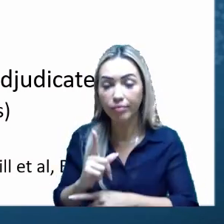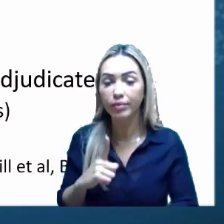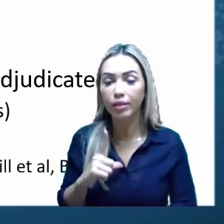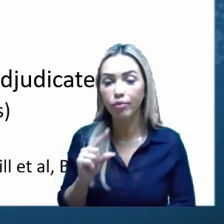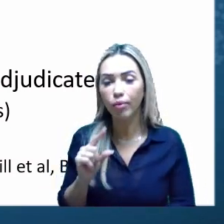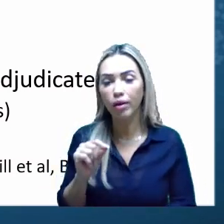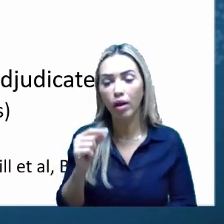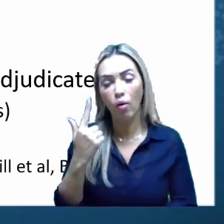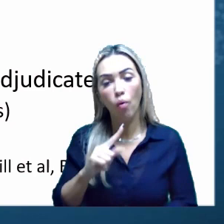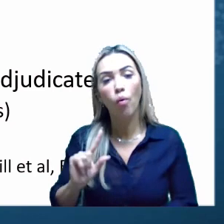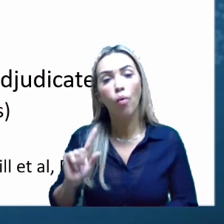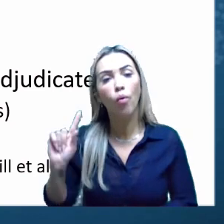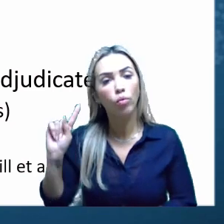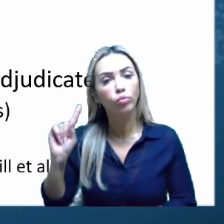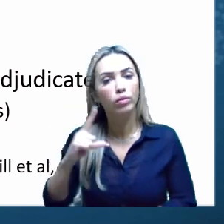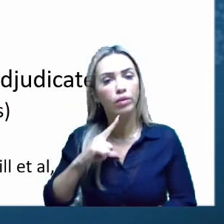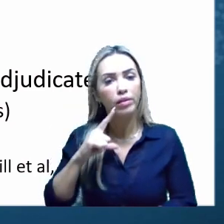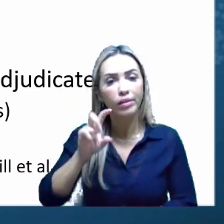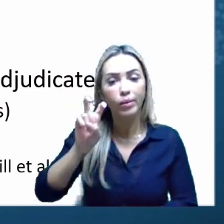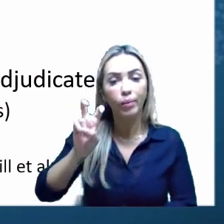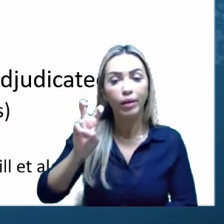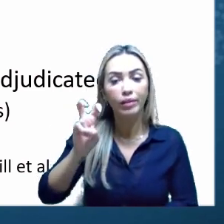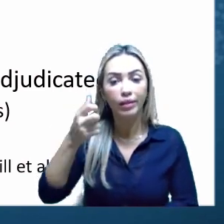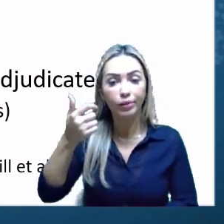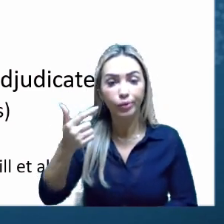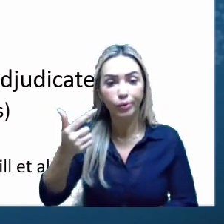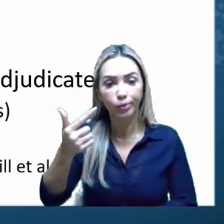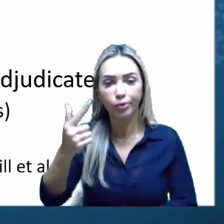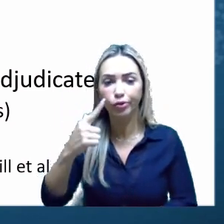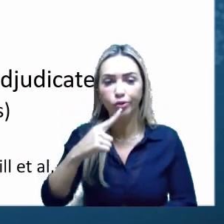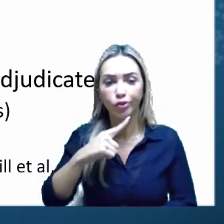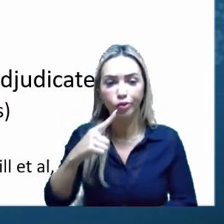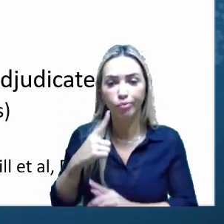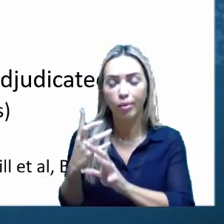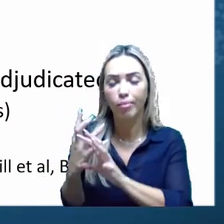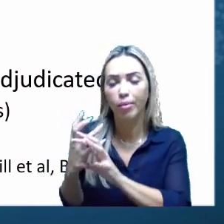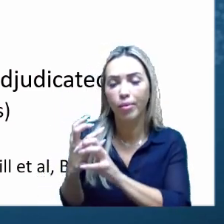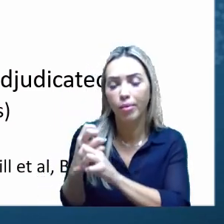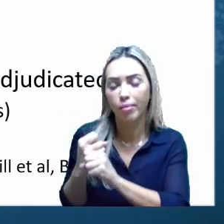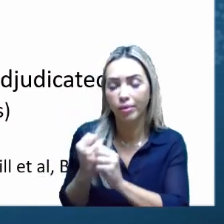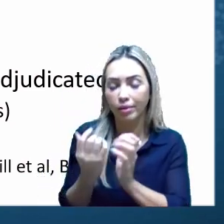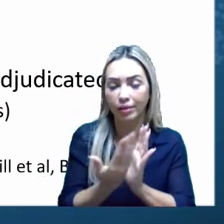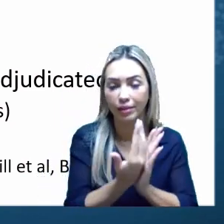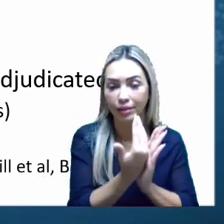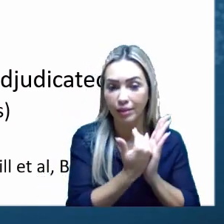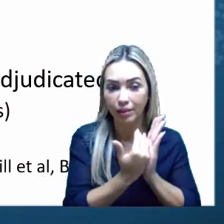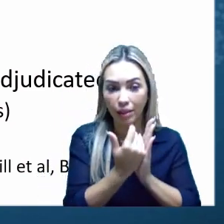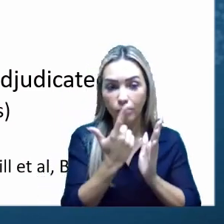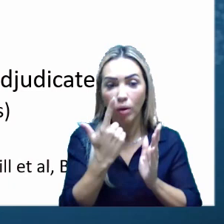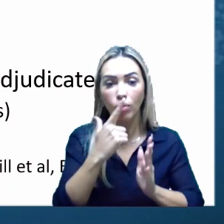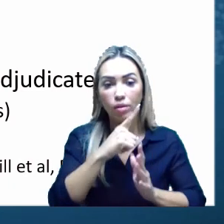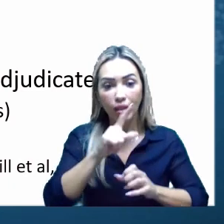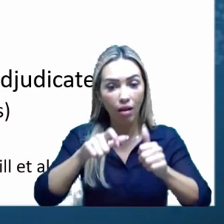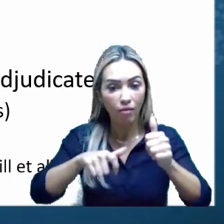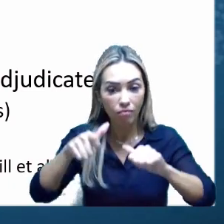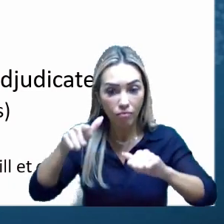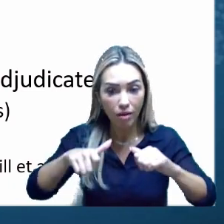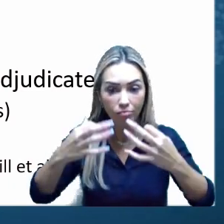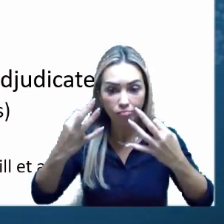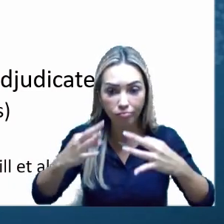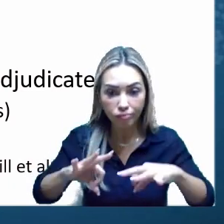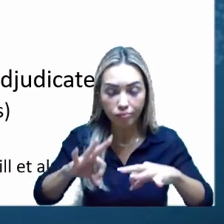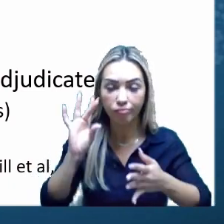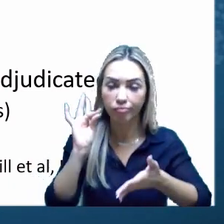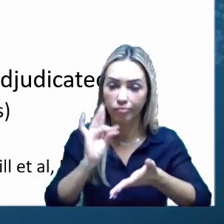outra rodada, a gente tem 52, onde tinha dados suficientes para a gente fazer uma avaliação,